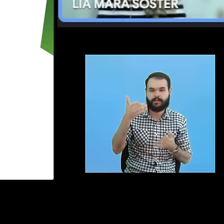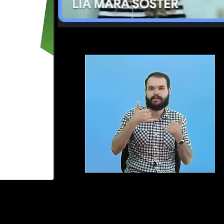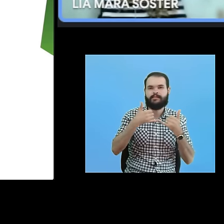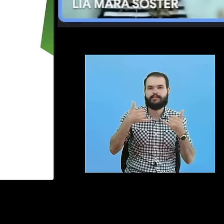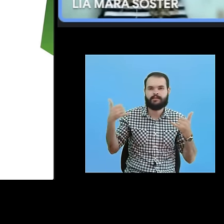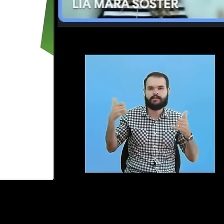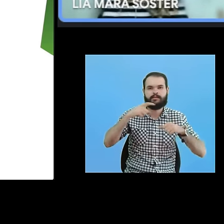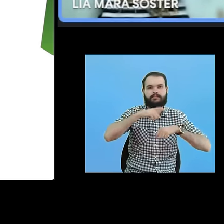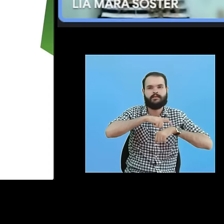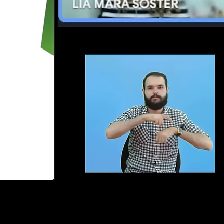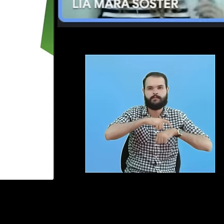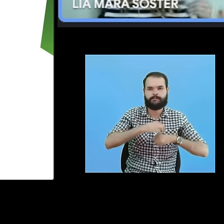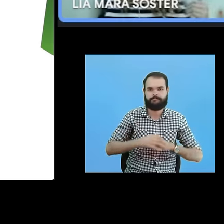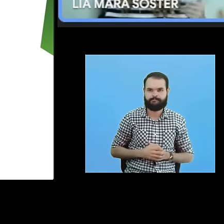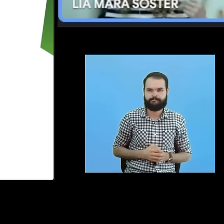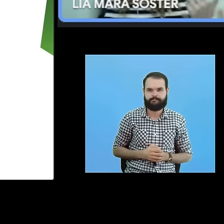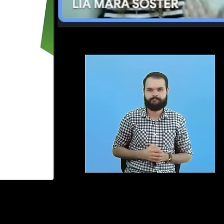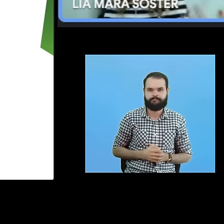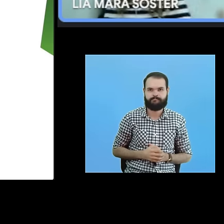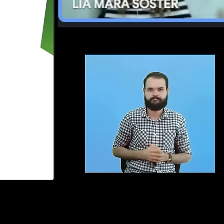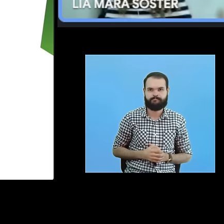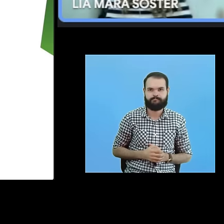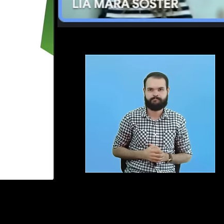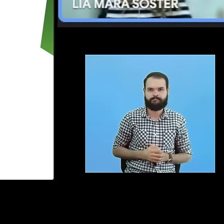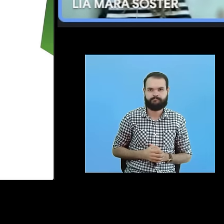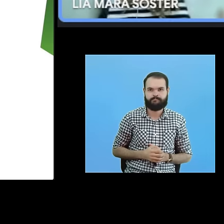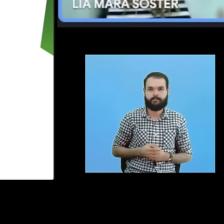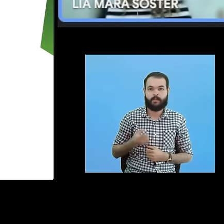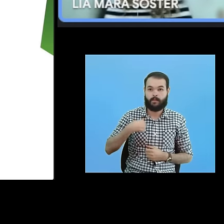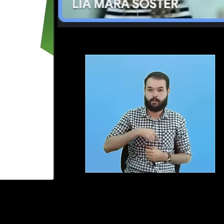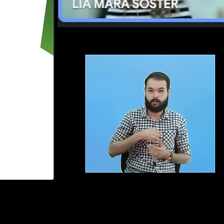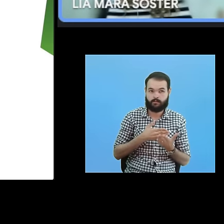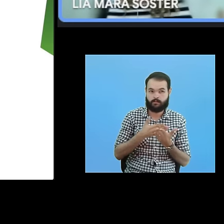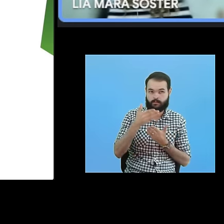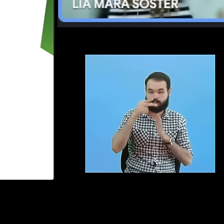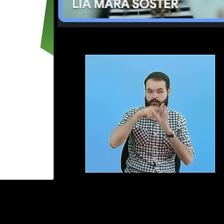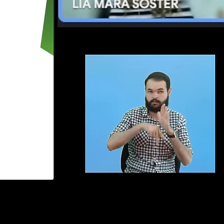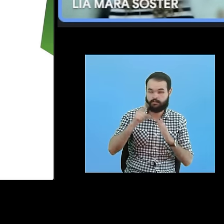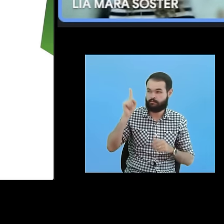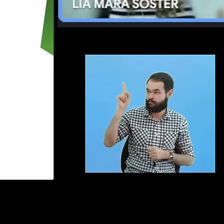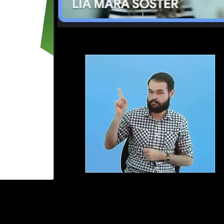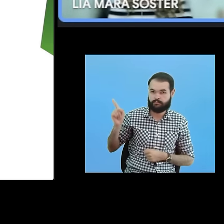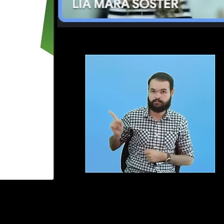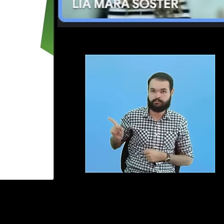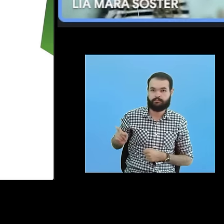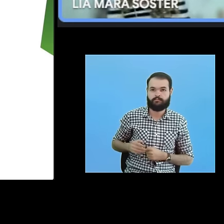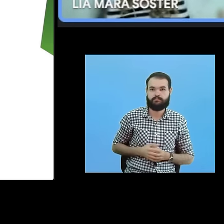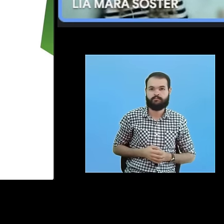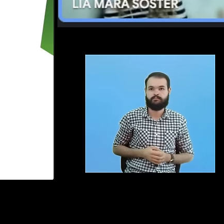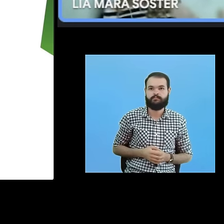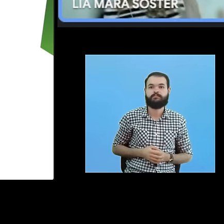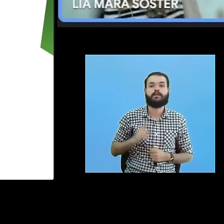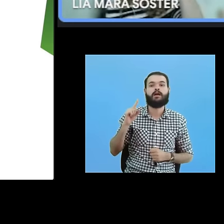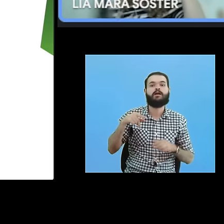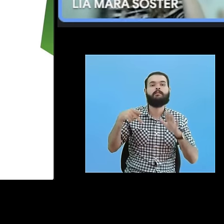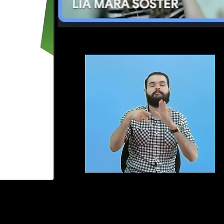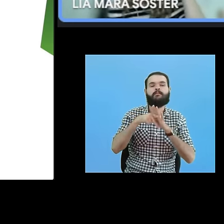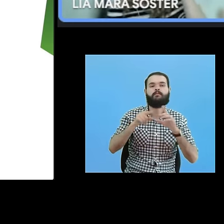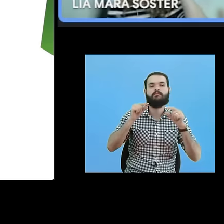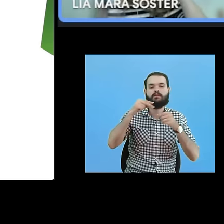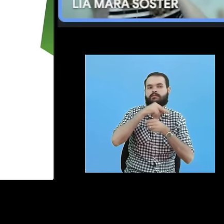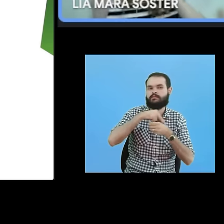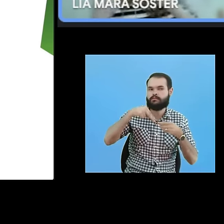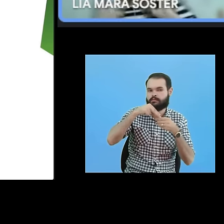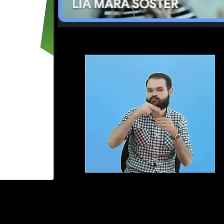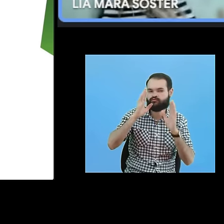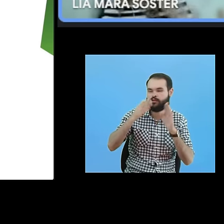tempo. Então, nós começamos com esses projetos, porque o Núcleo de Convivência já possuía